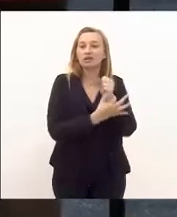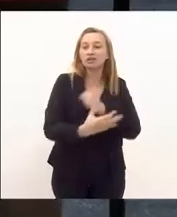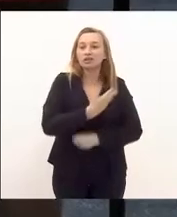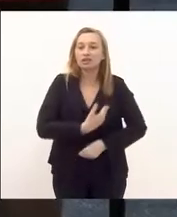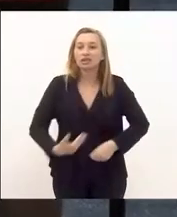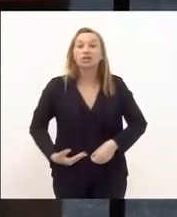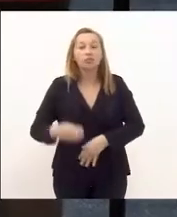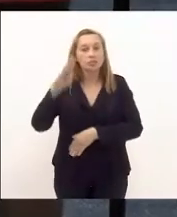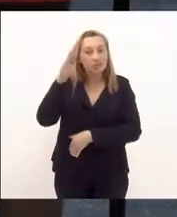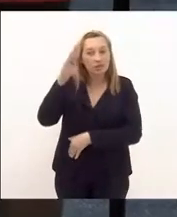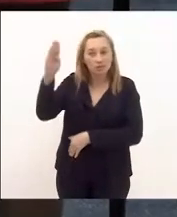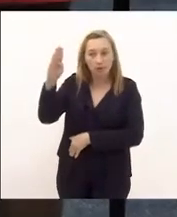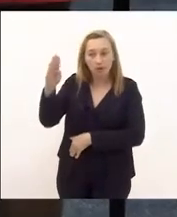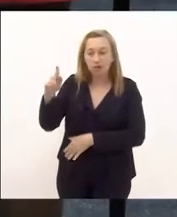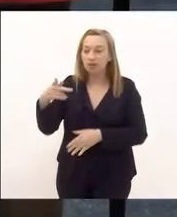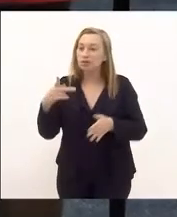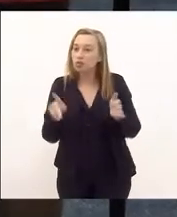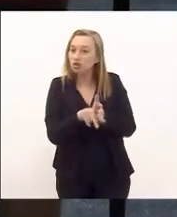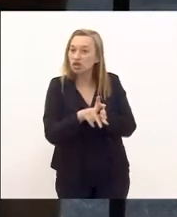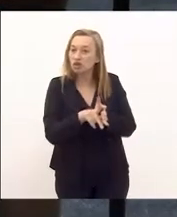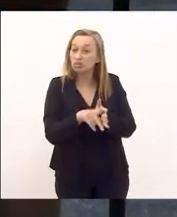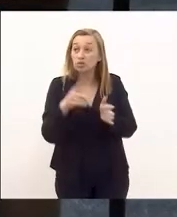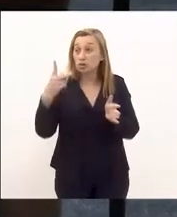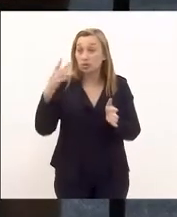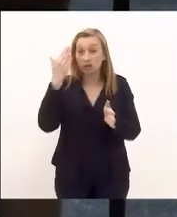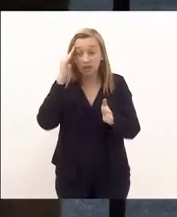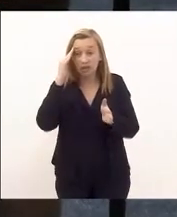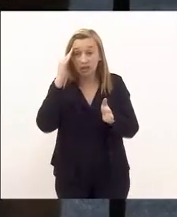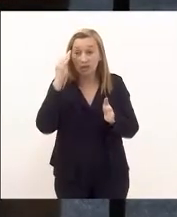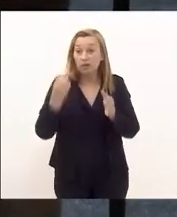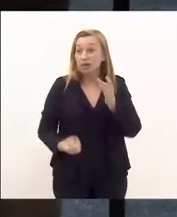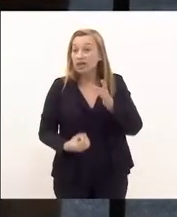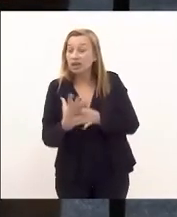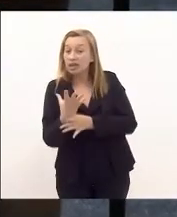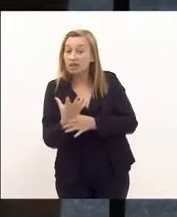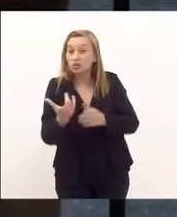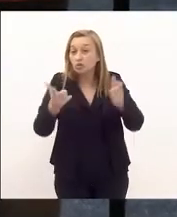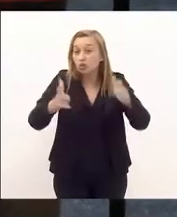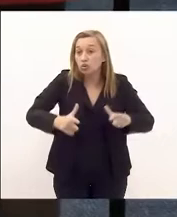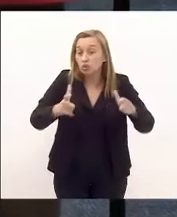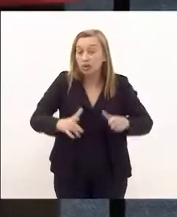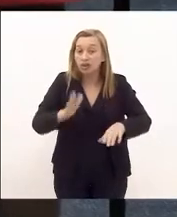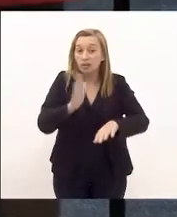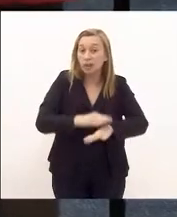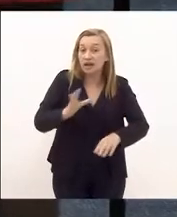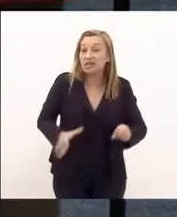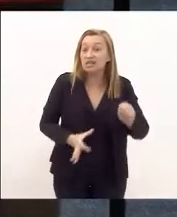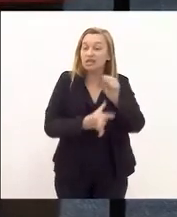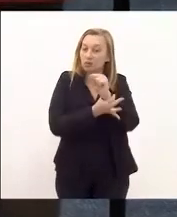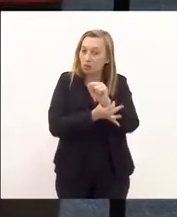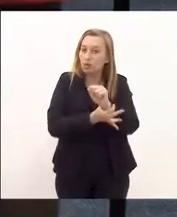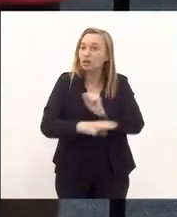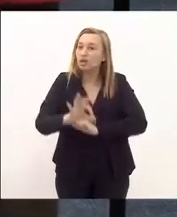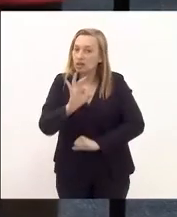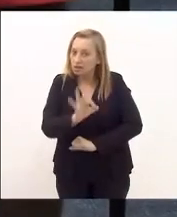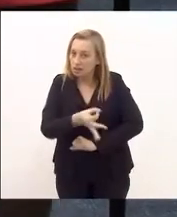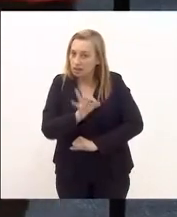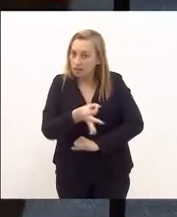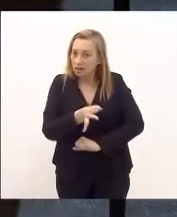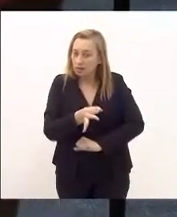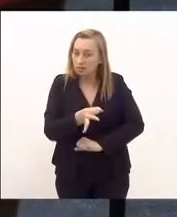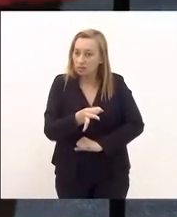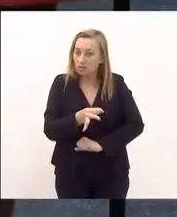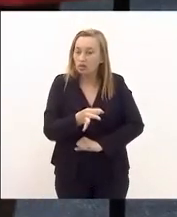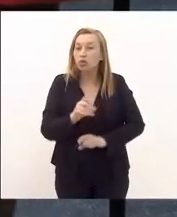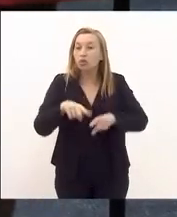ideal desse projeto, na sua concepção, é a criação de um ambiente mais seguro e mais favorável para